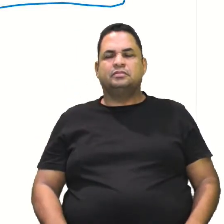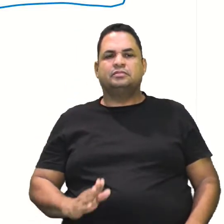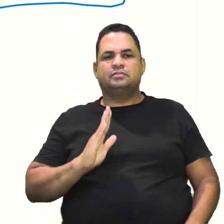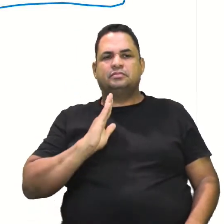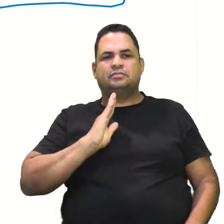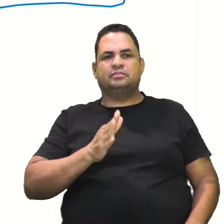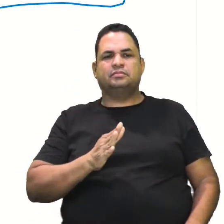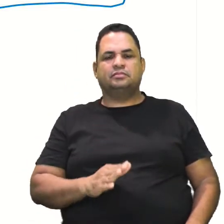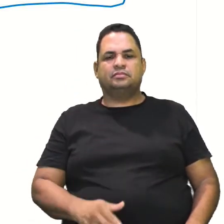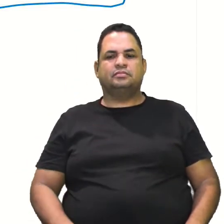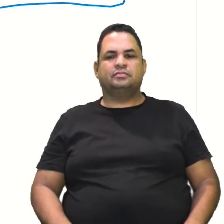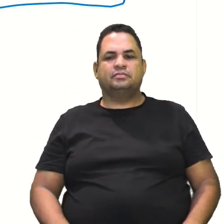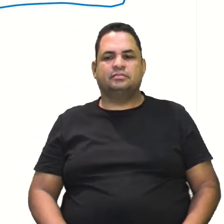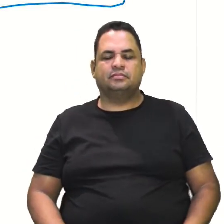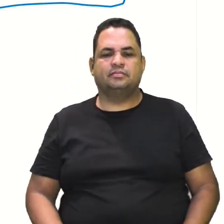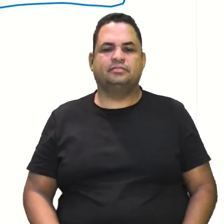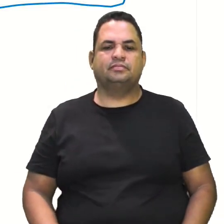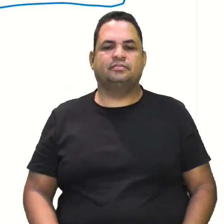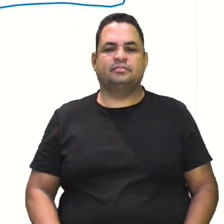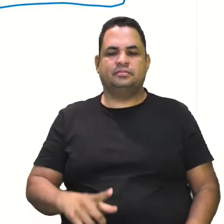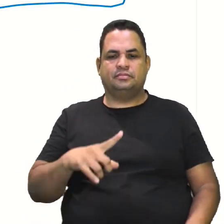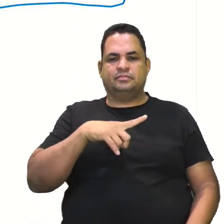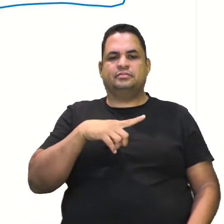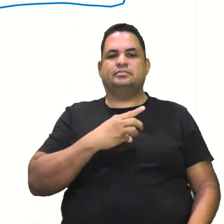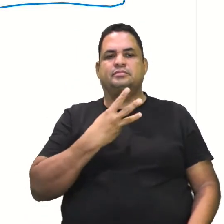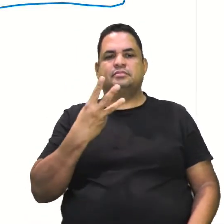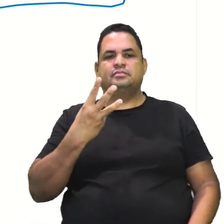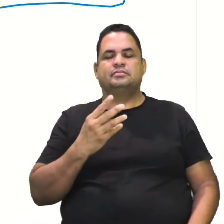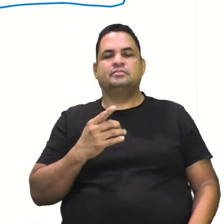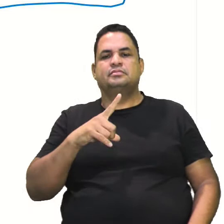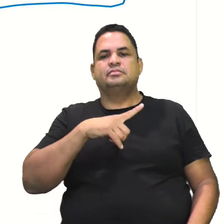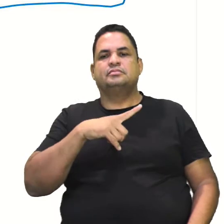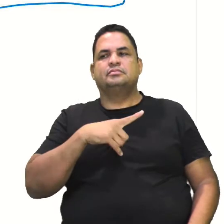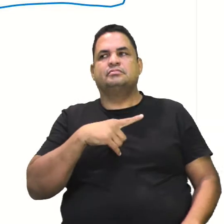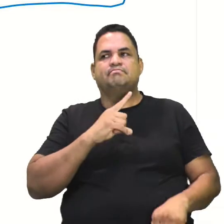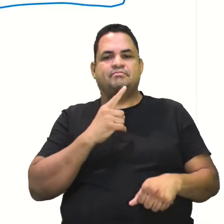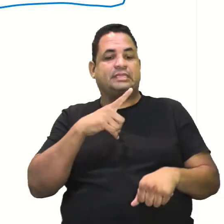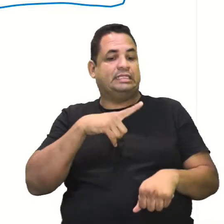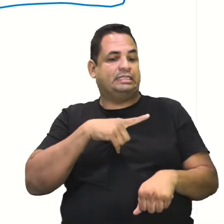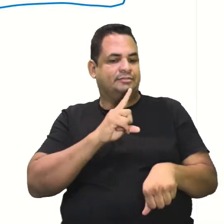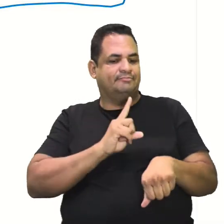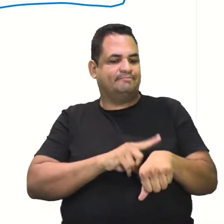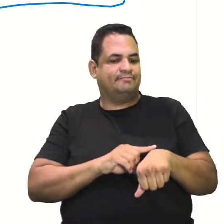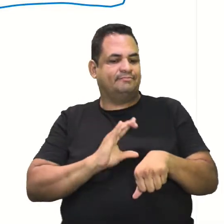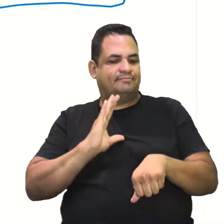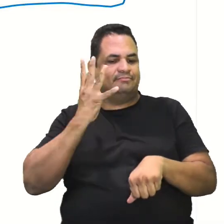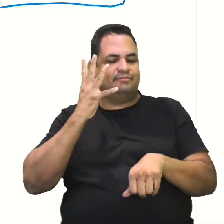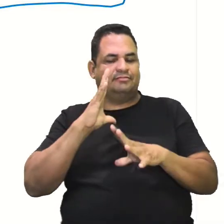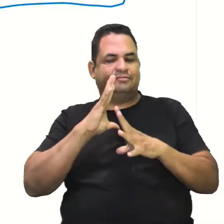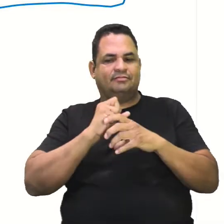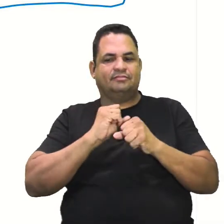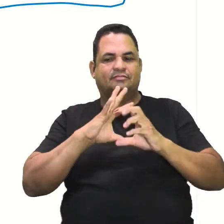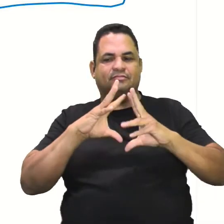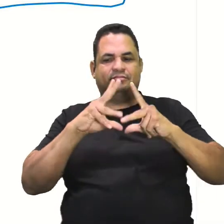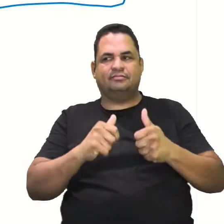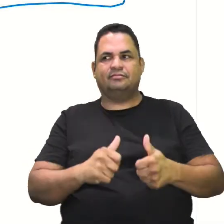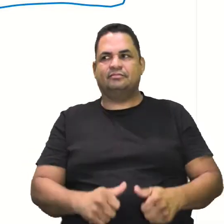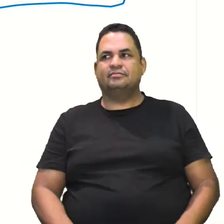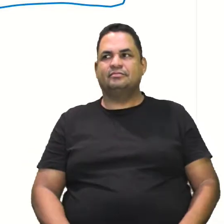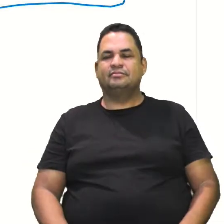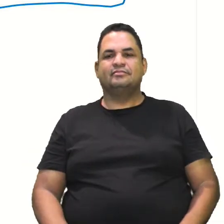já? Já. Colocamos 3 apenas nesse, né? Para a gente ter tempo de resolver todas.